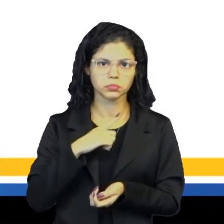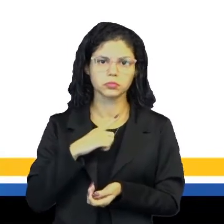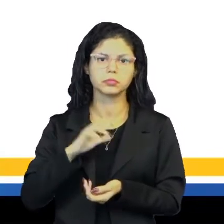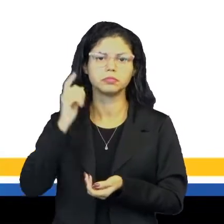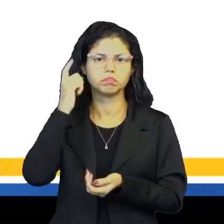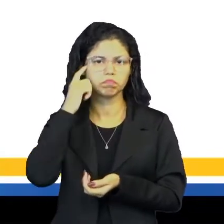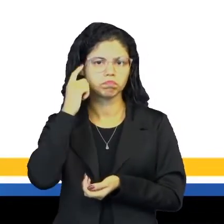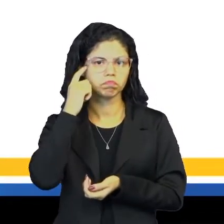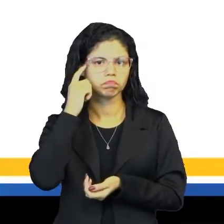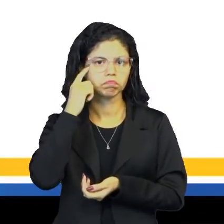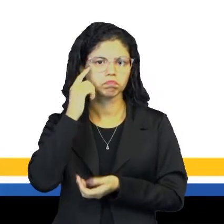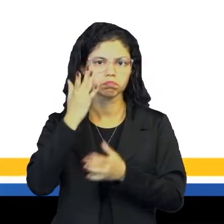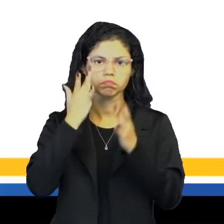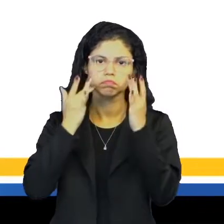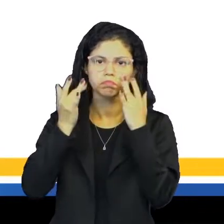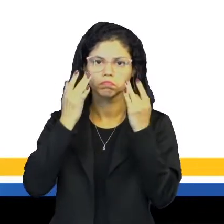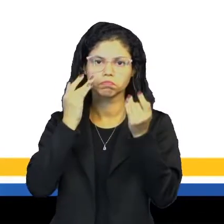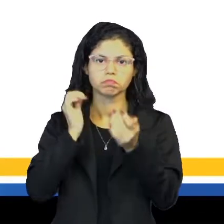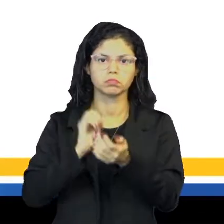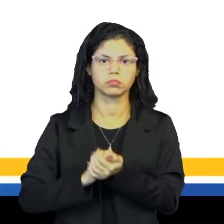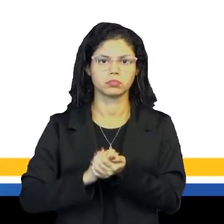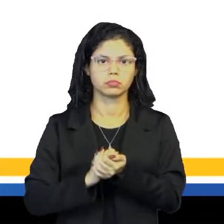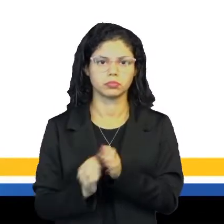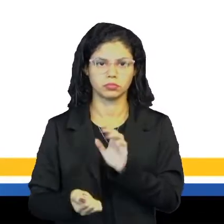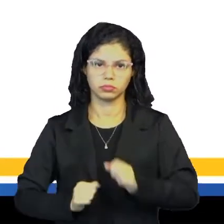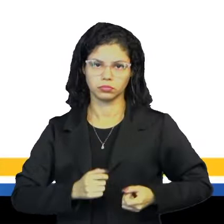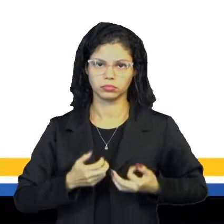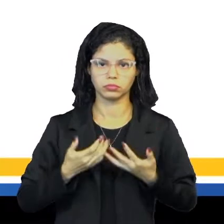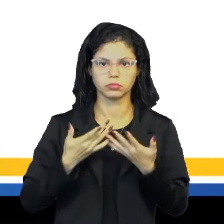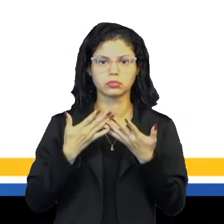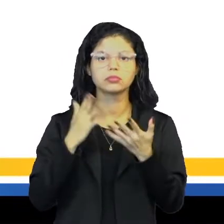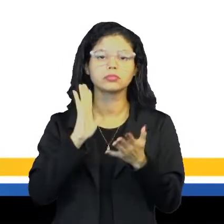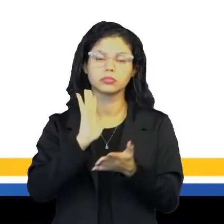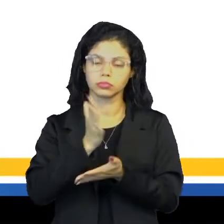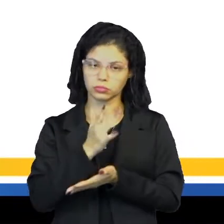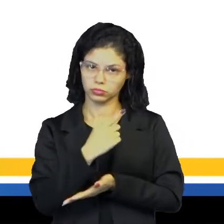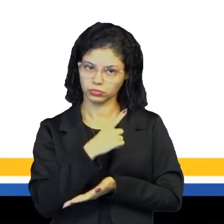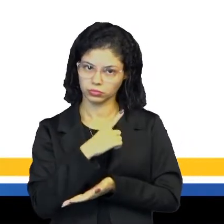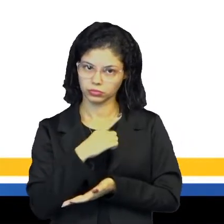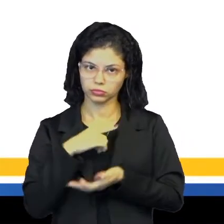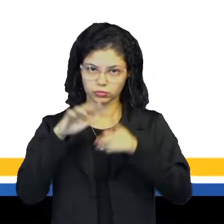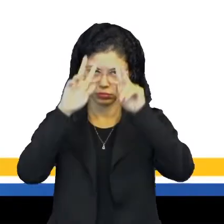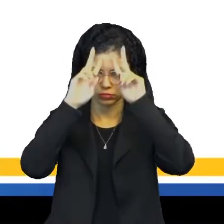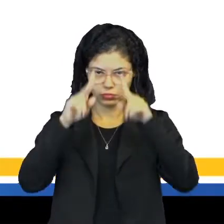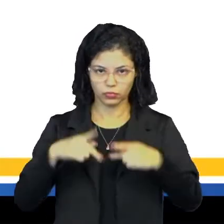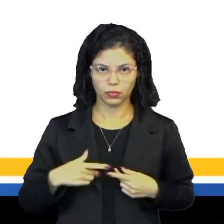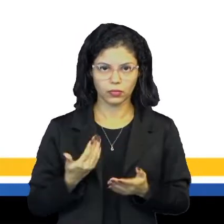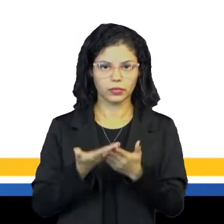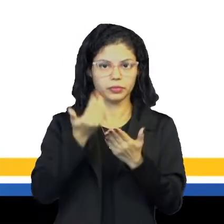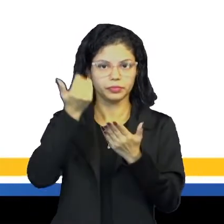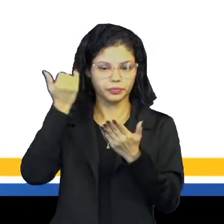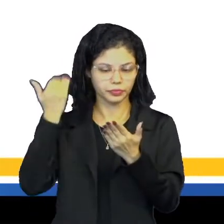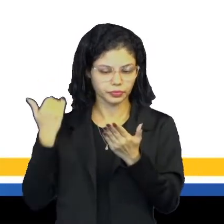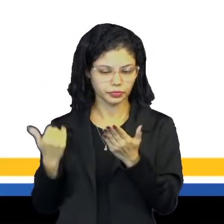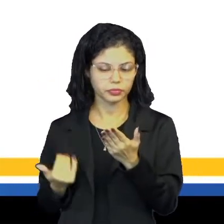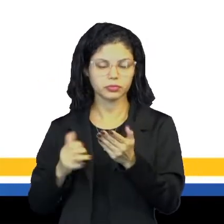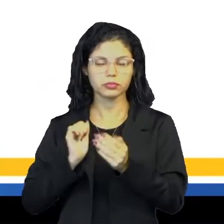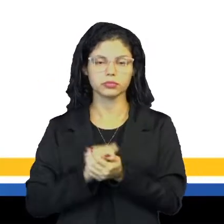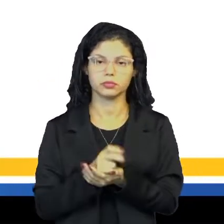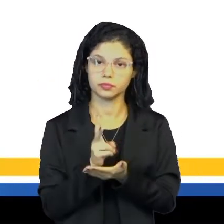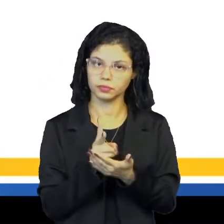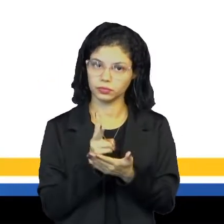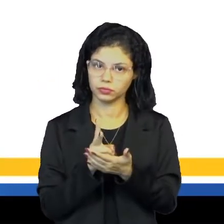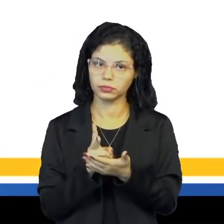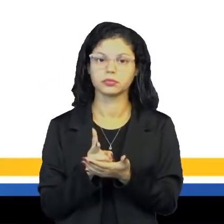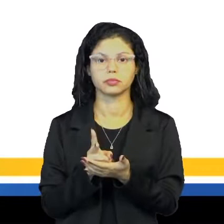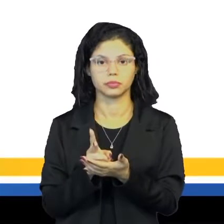Grécia Antiga, é importante frisar que essa manifestação já era presente na humanidade desde os tempos remotos,